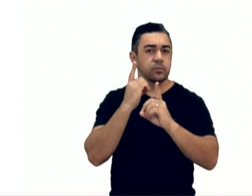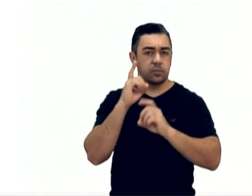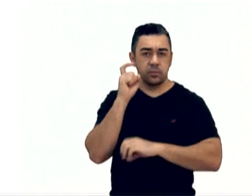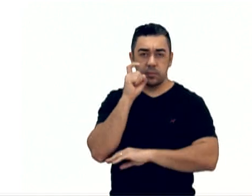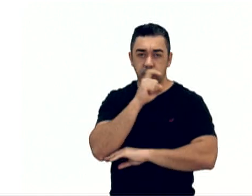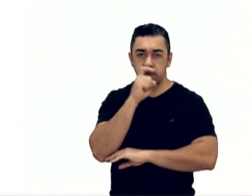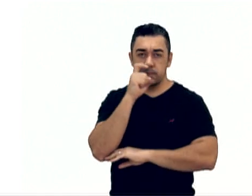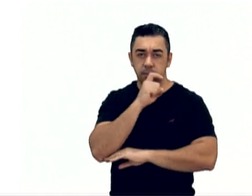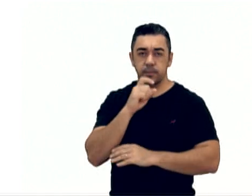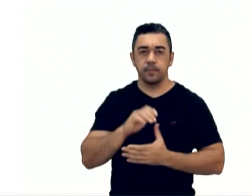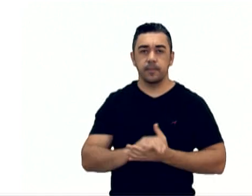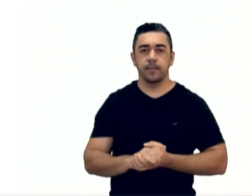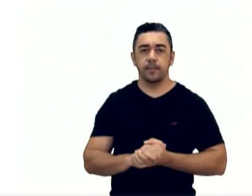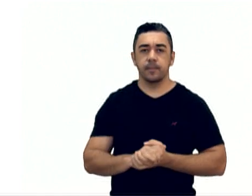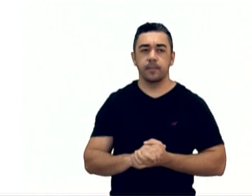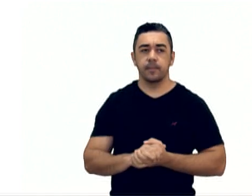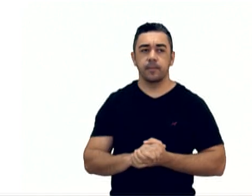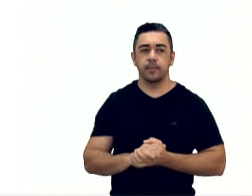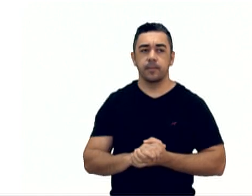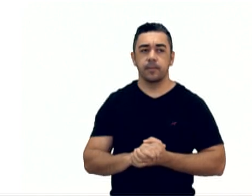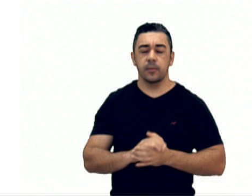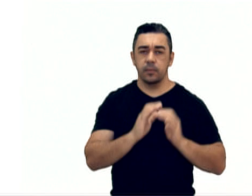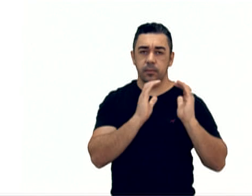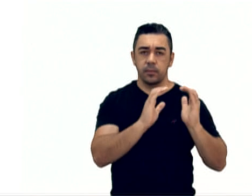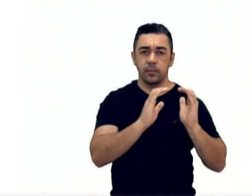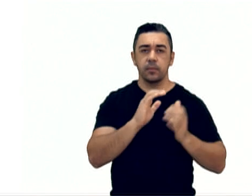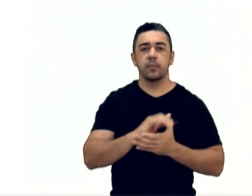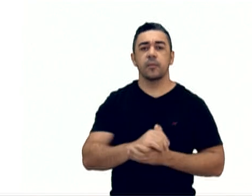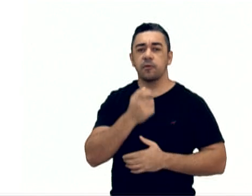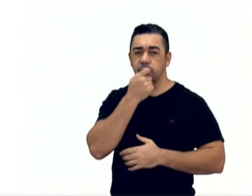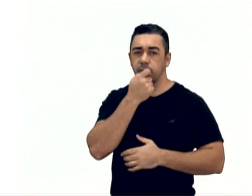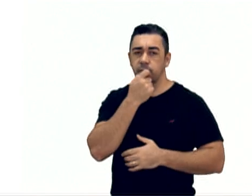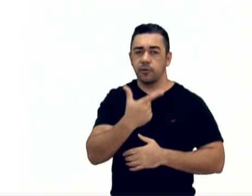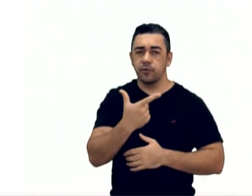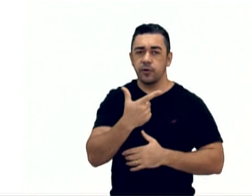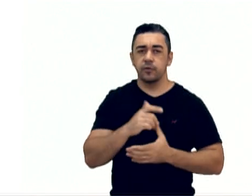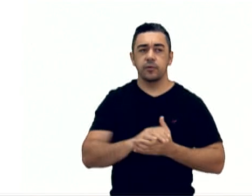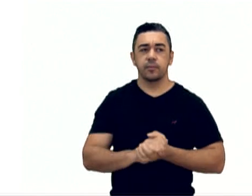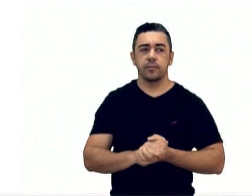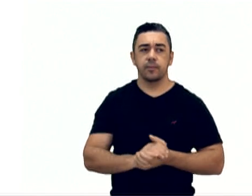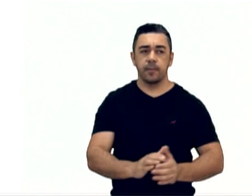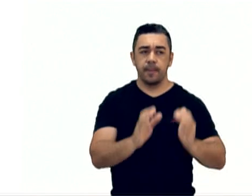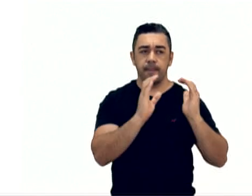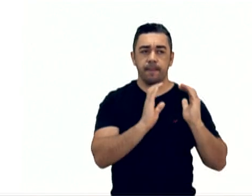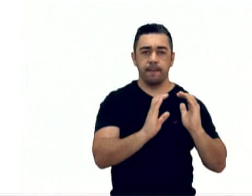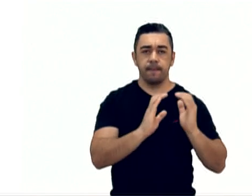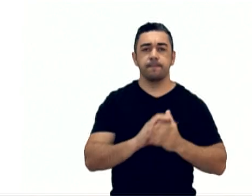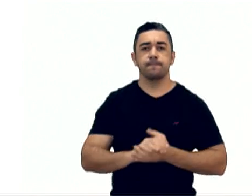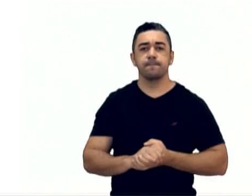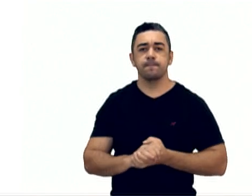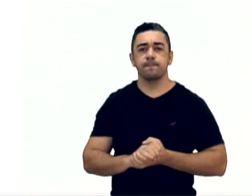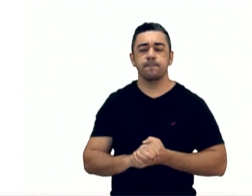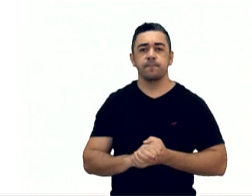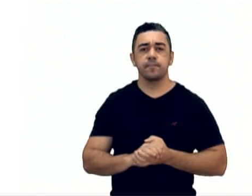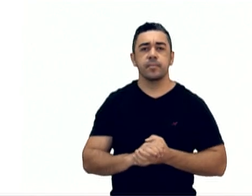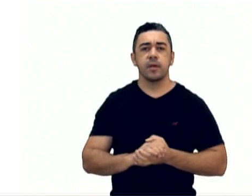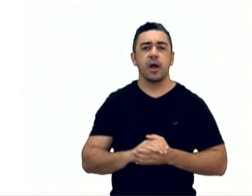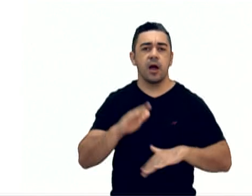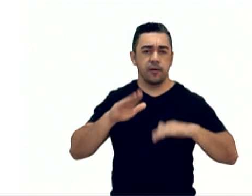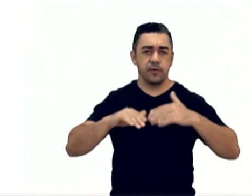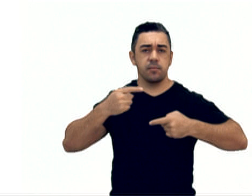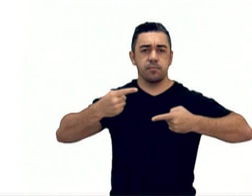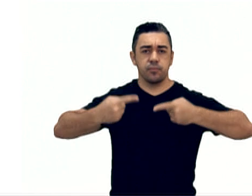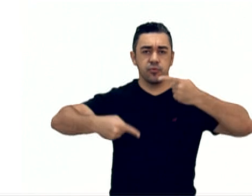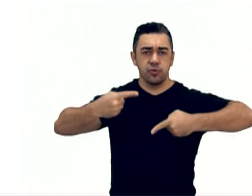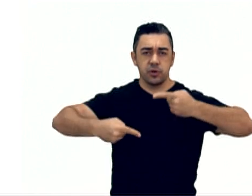mentira, or is funny, é divertido, or comes from the political rights, vem de alguns direitos políticos,